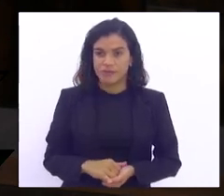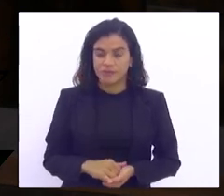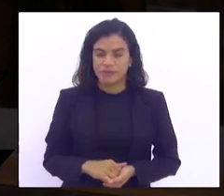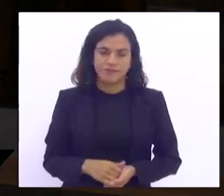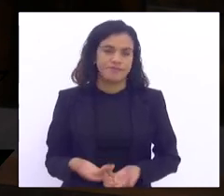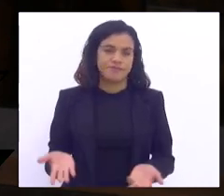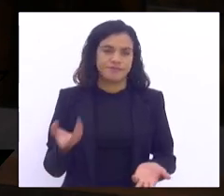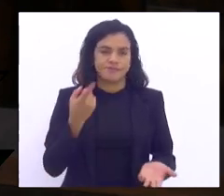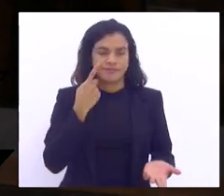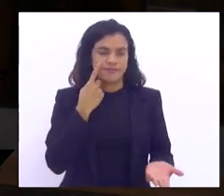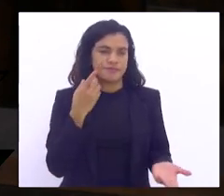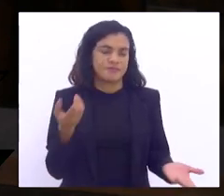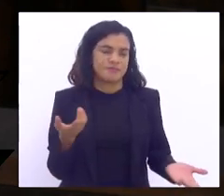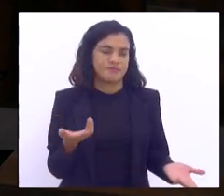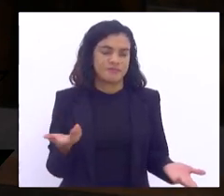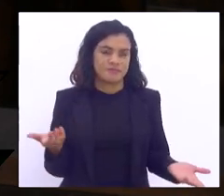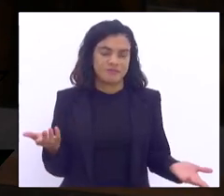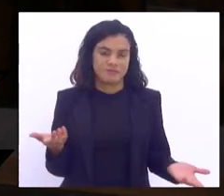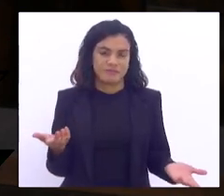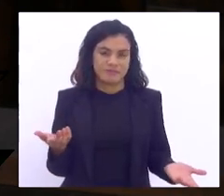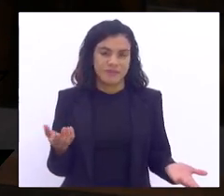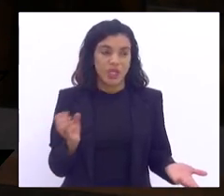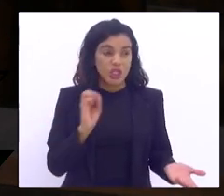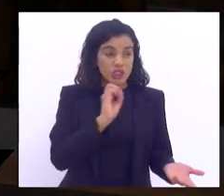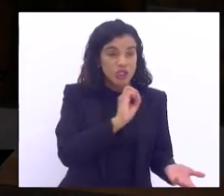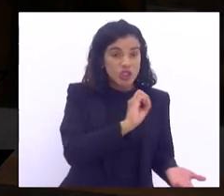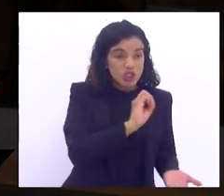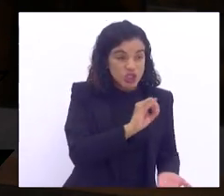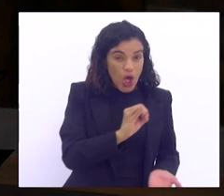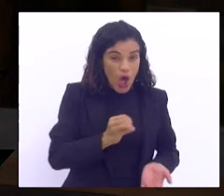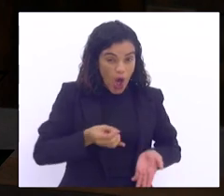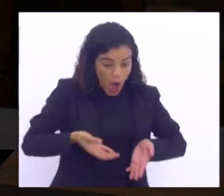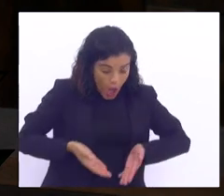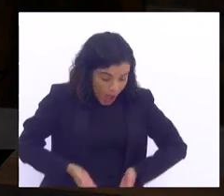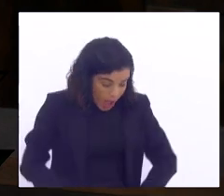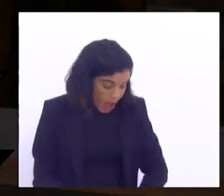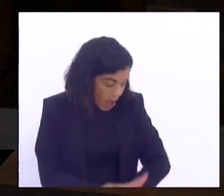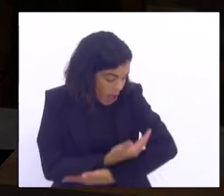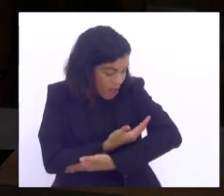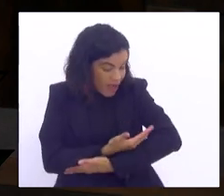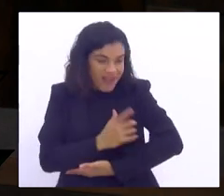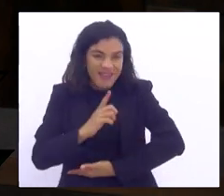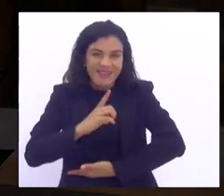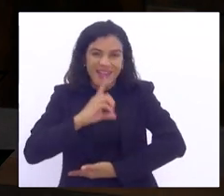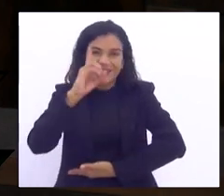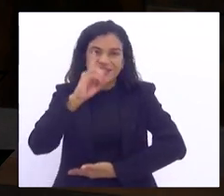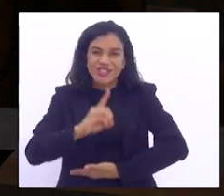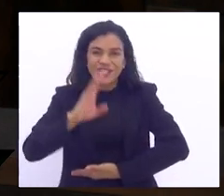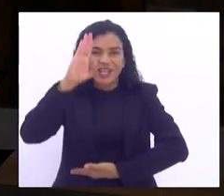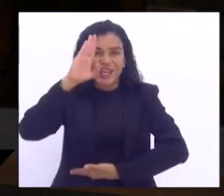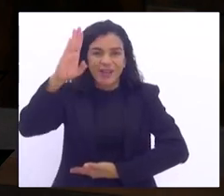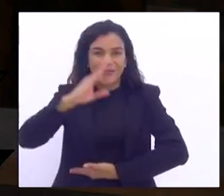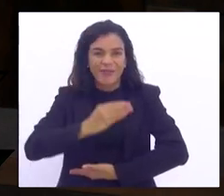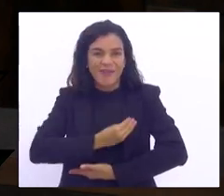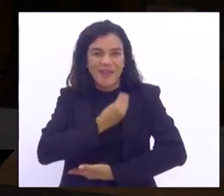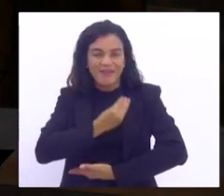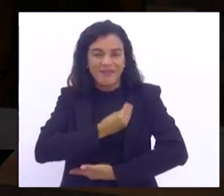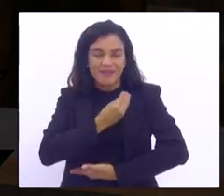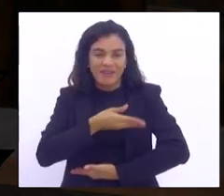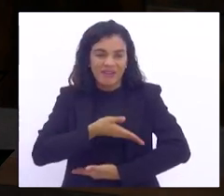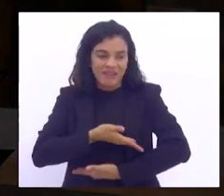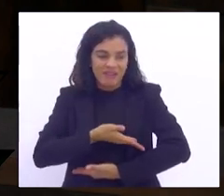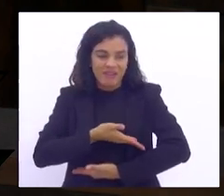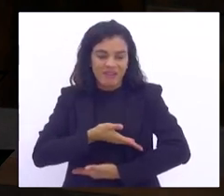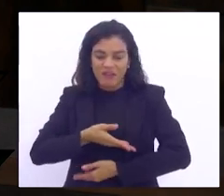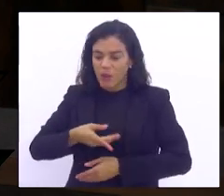Ora, se só aqueles que nascem vivos têm direitos fundamentais, logo